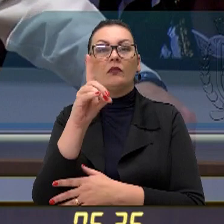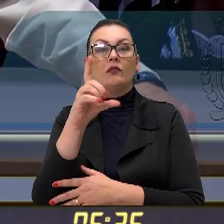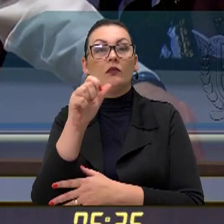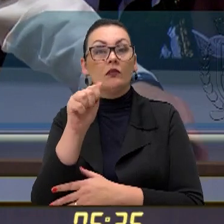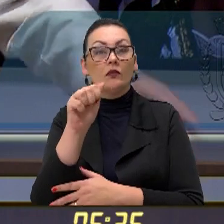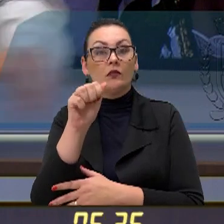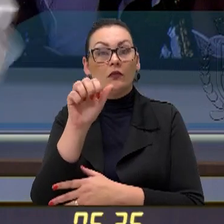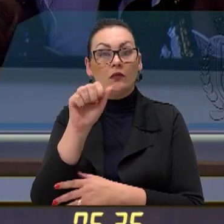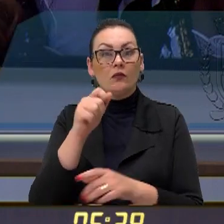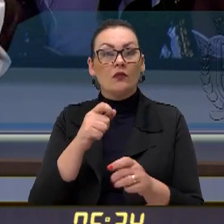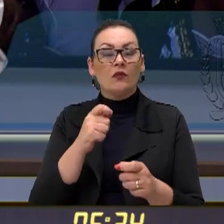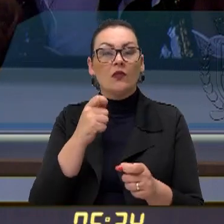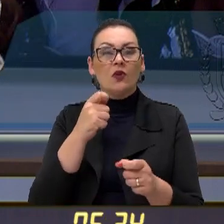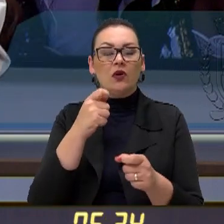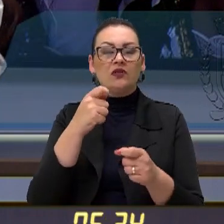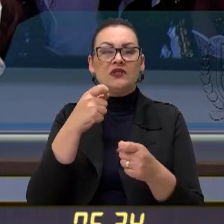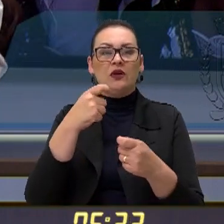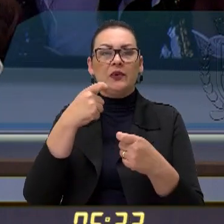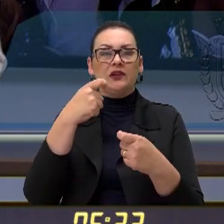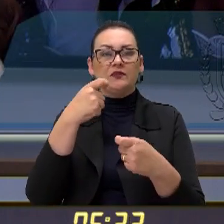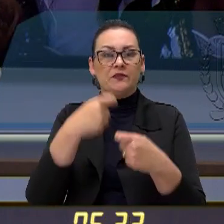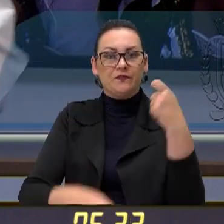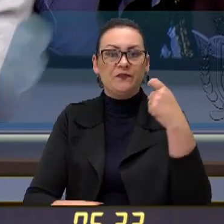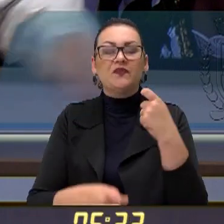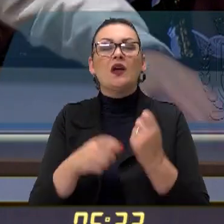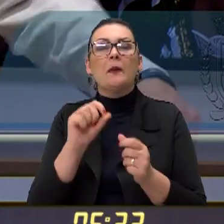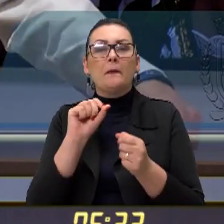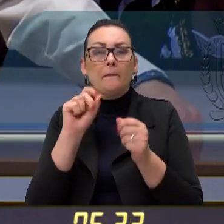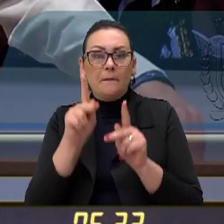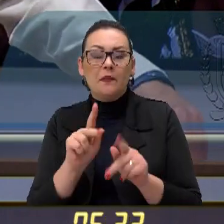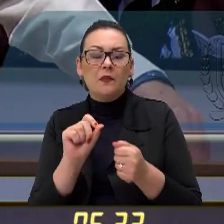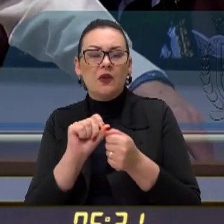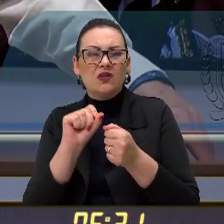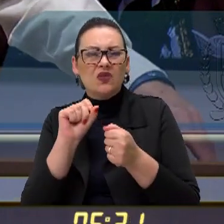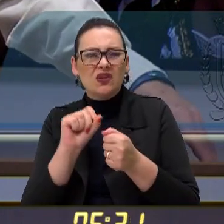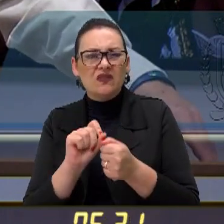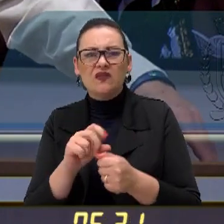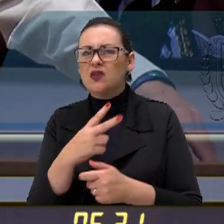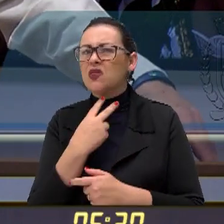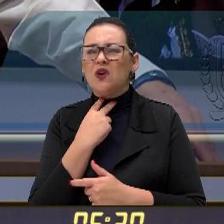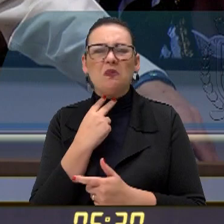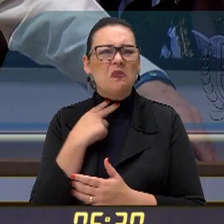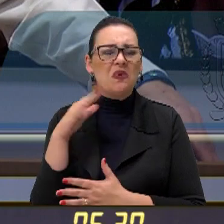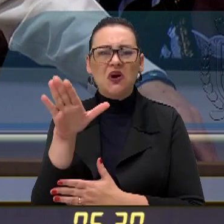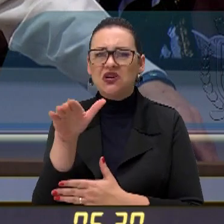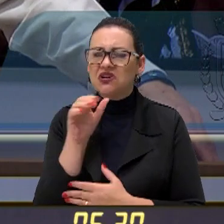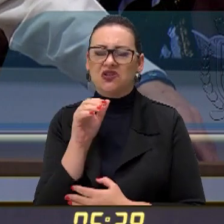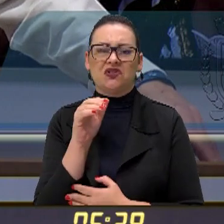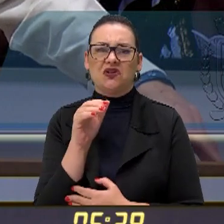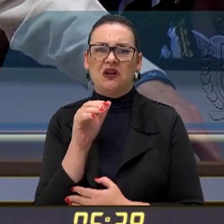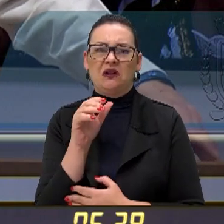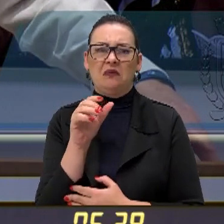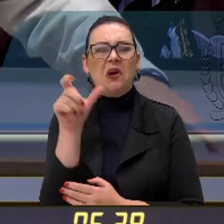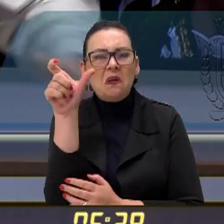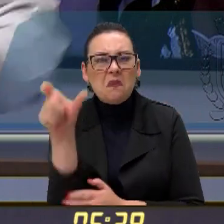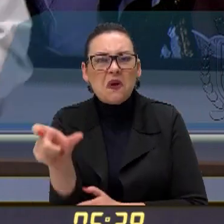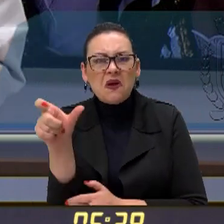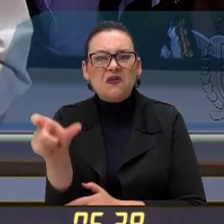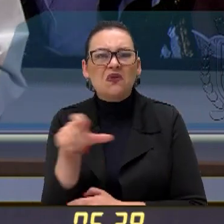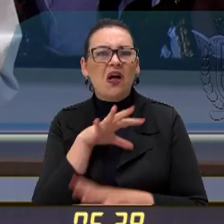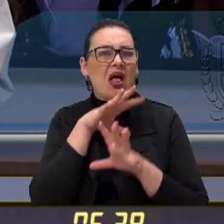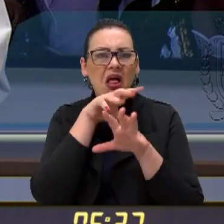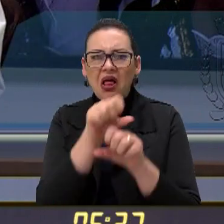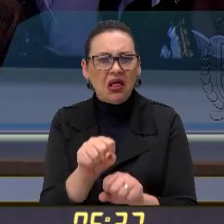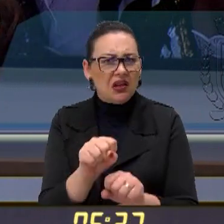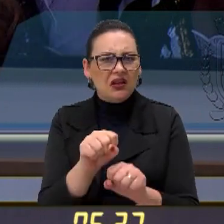violentada, uma pessoa que fez isso não pode nem ser chamada, delegado Severo, de